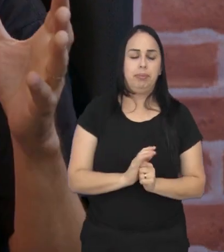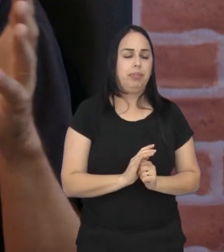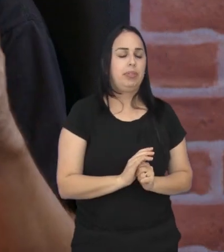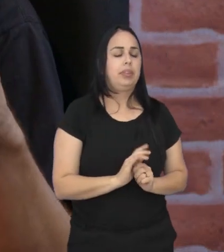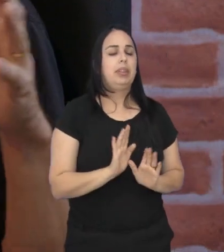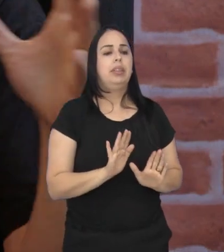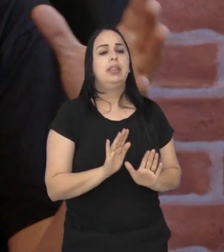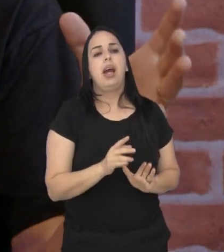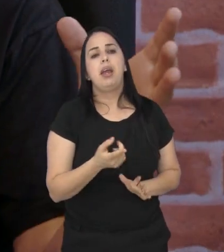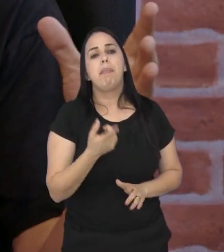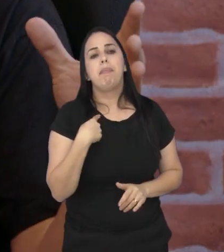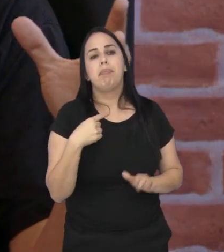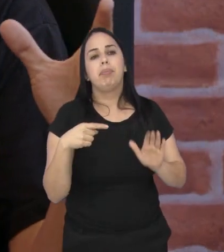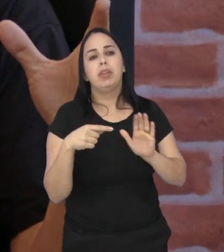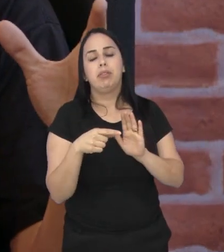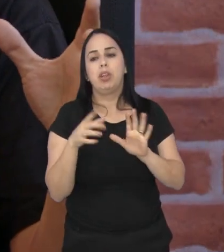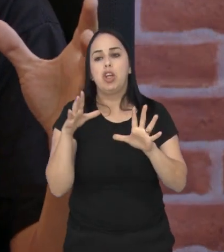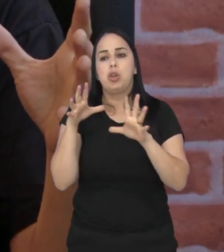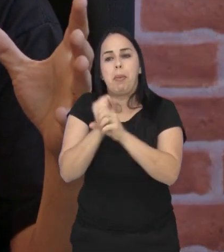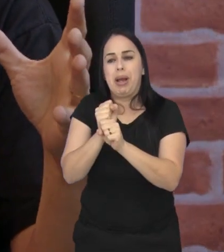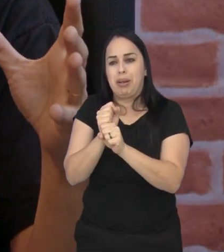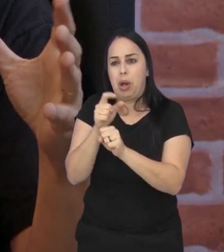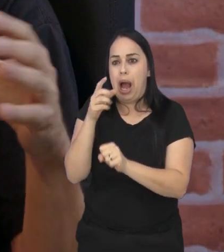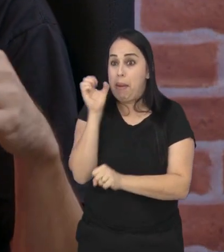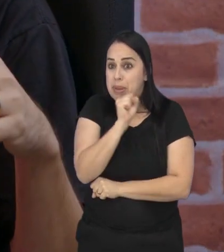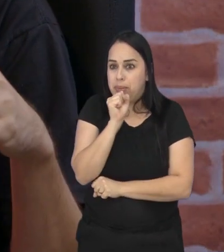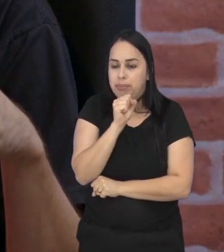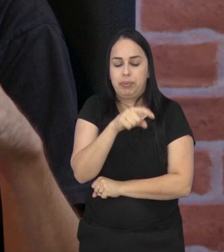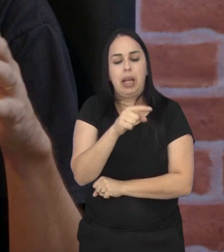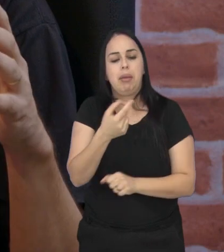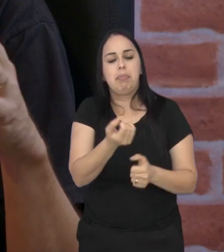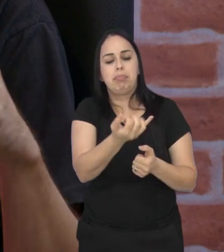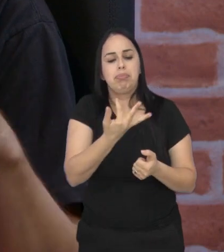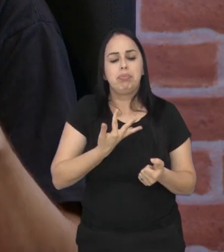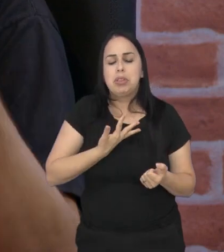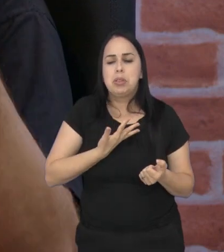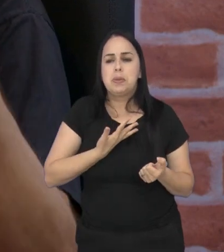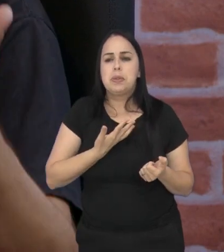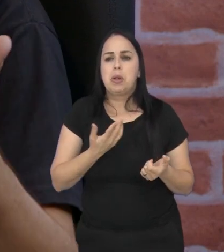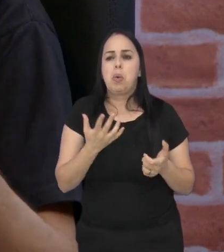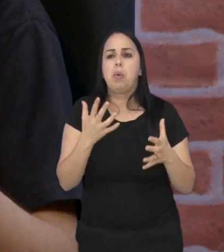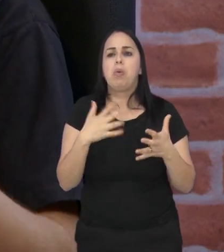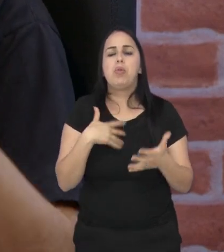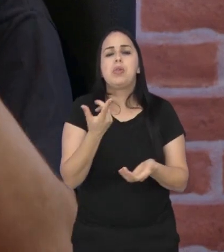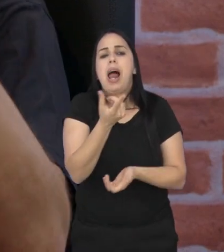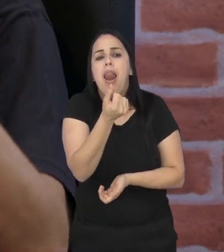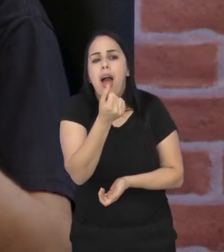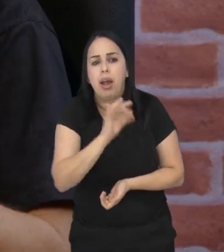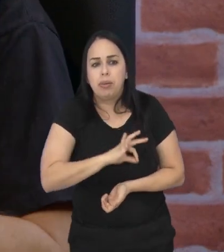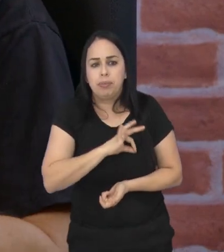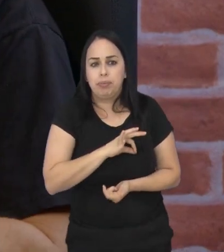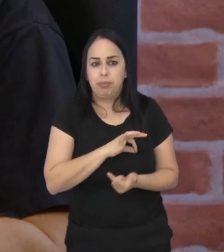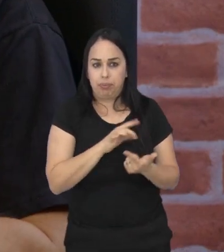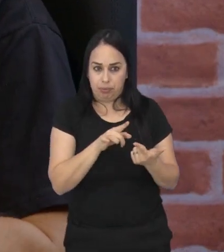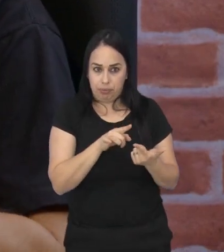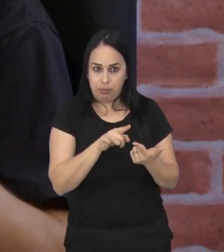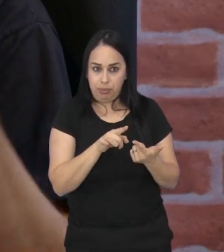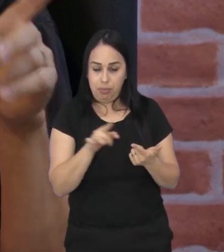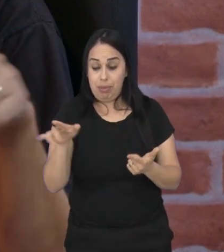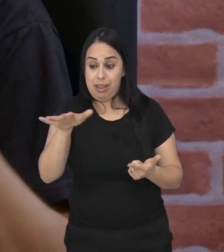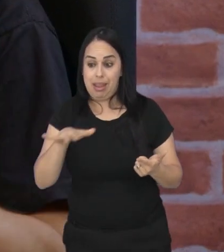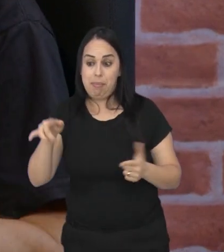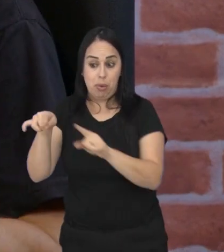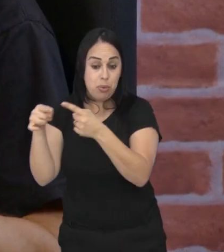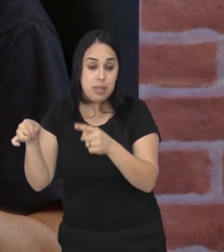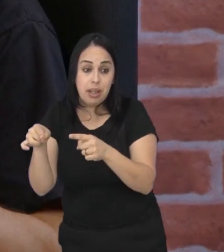conta rápida com ele. Quanto você ganha no seu trabalho? Aí ele mostrou números lá, bem legais, um cargo legal na empresa. Eu falei, sabe quando